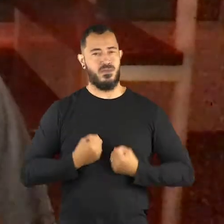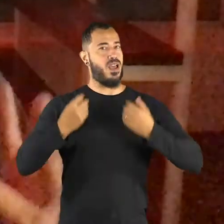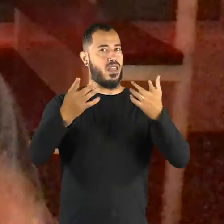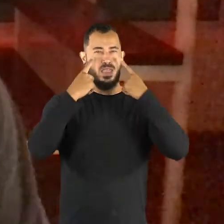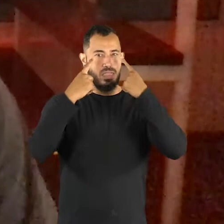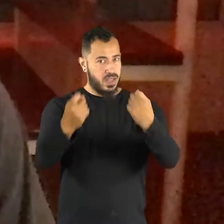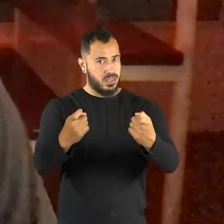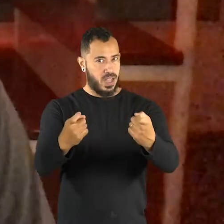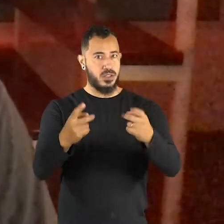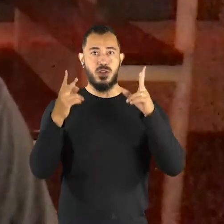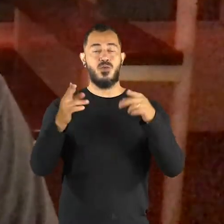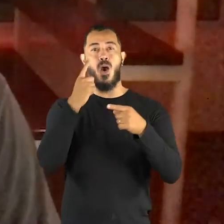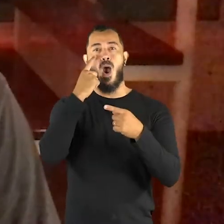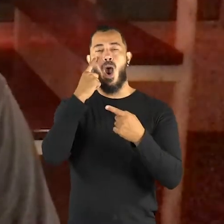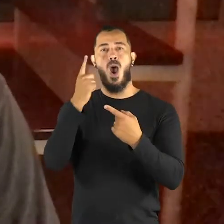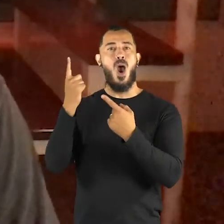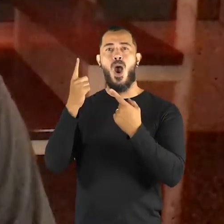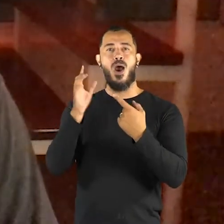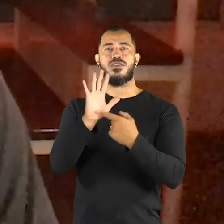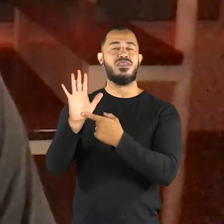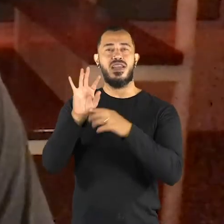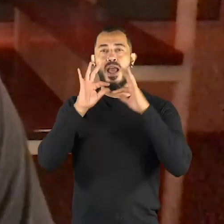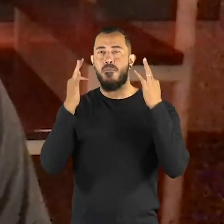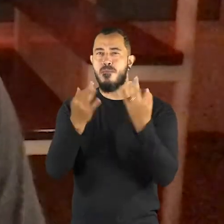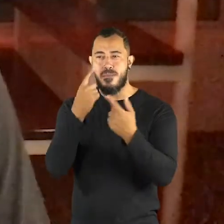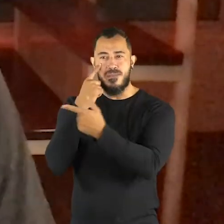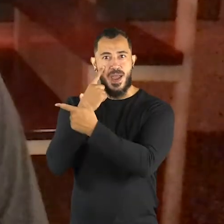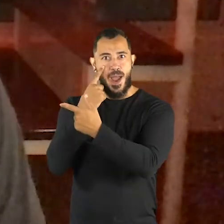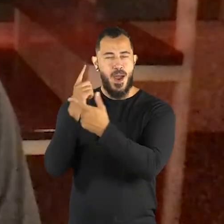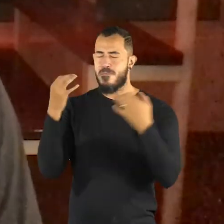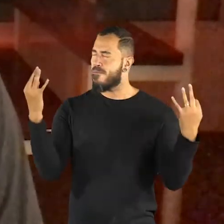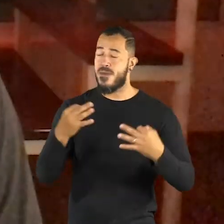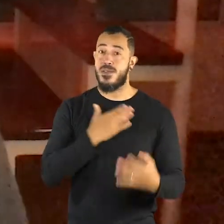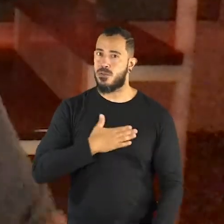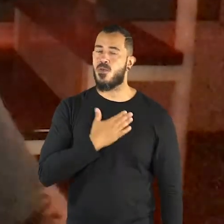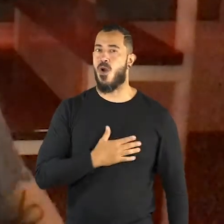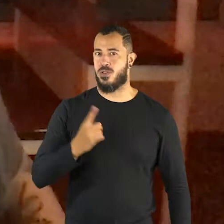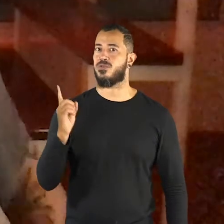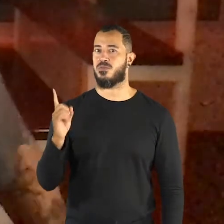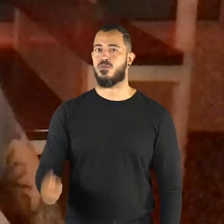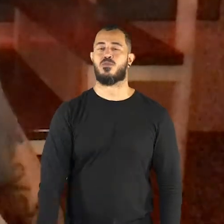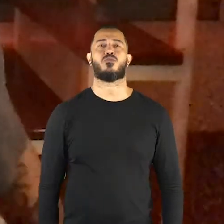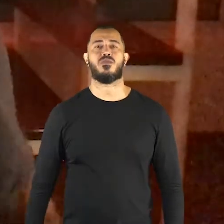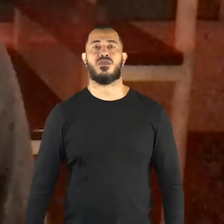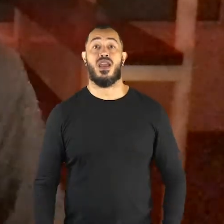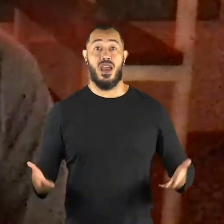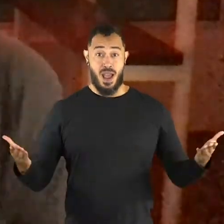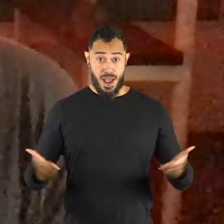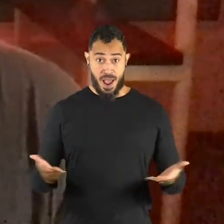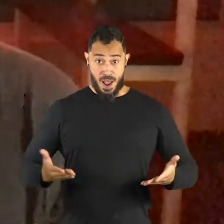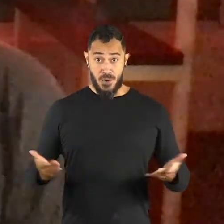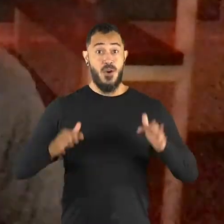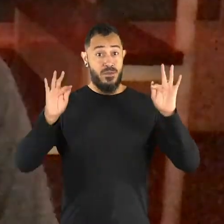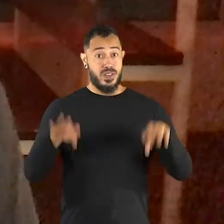interessante, como é o caso dessa cena em volta da mesa. Dá uma olhada nela que eu gosto muito. E chegando ao final, gente,